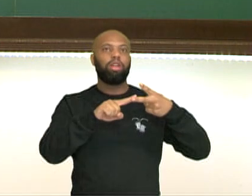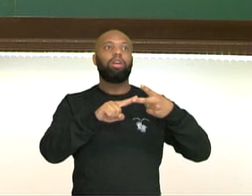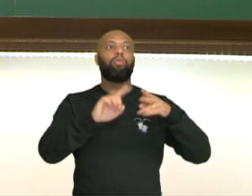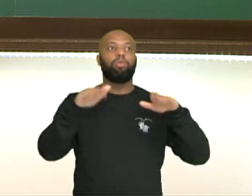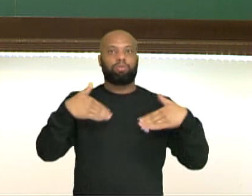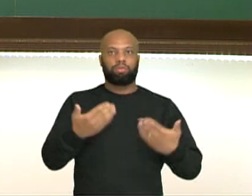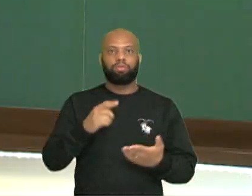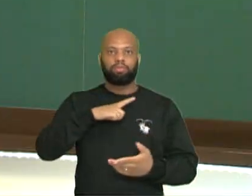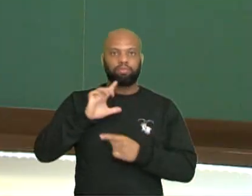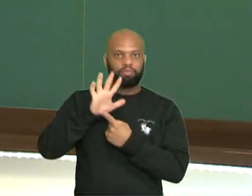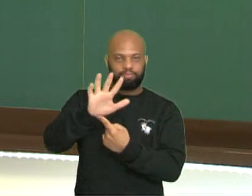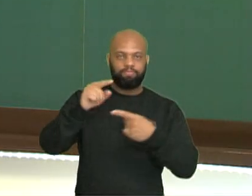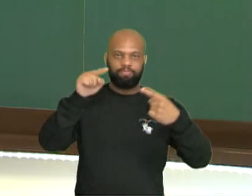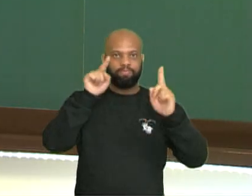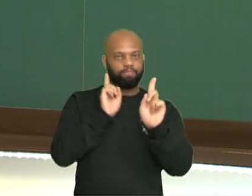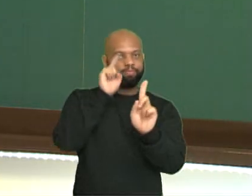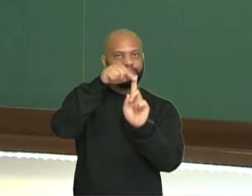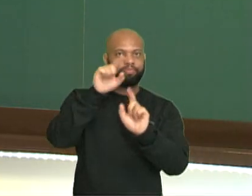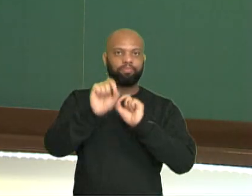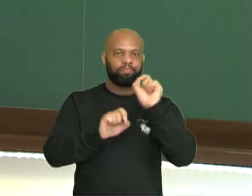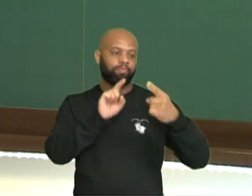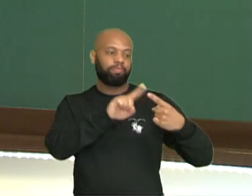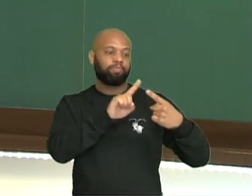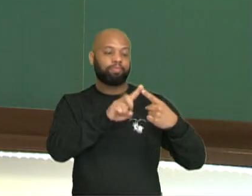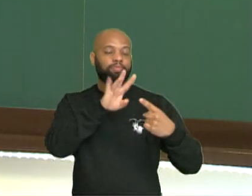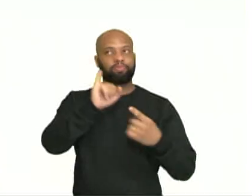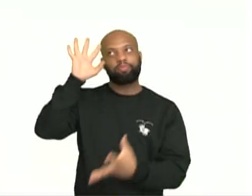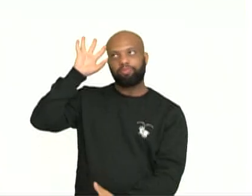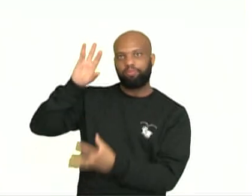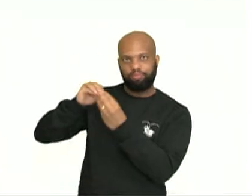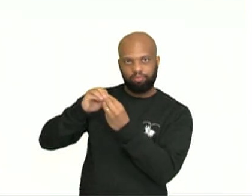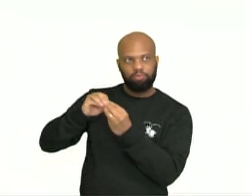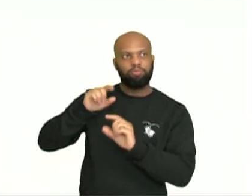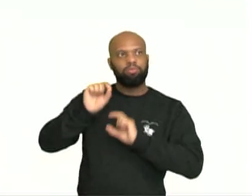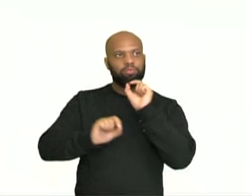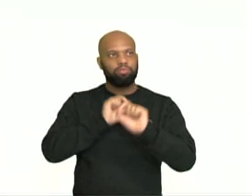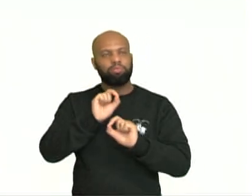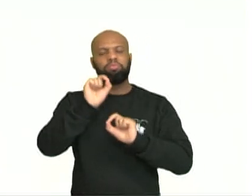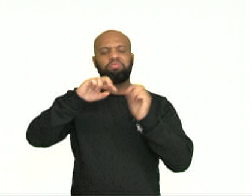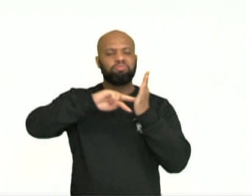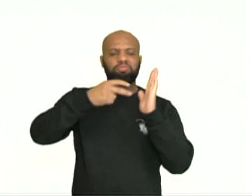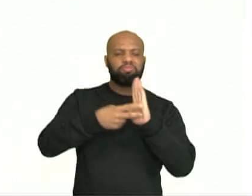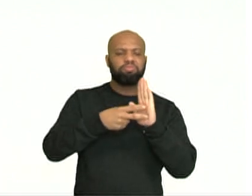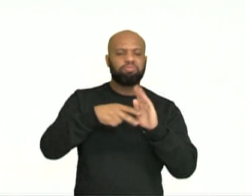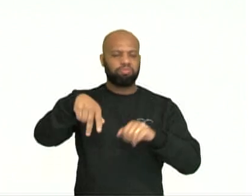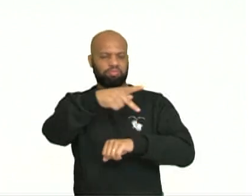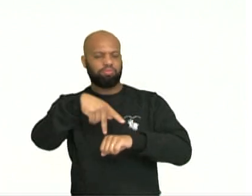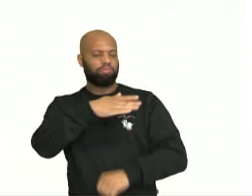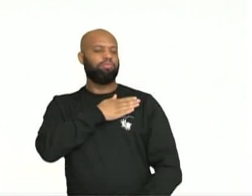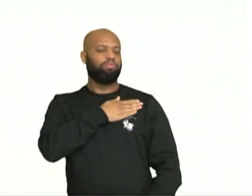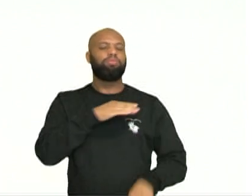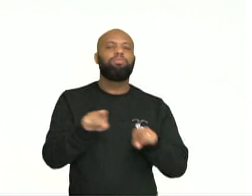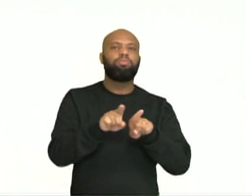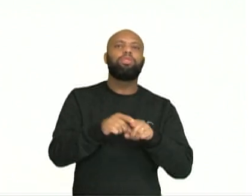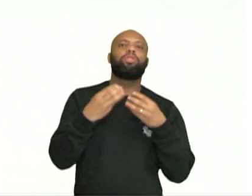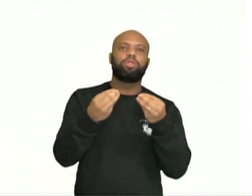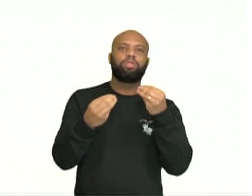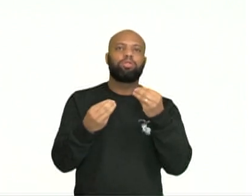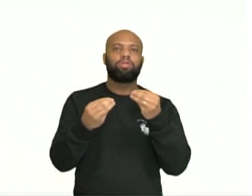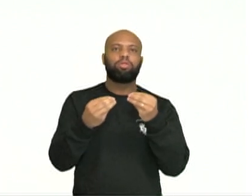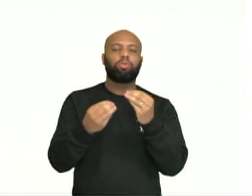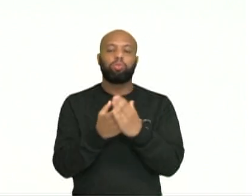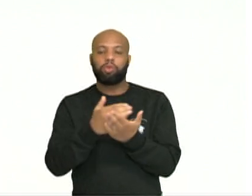trabalhar alguns objetivos. O primeiro objetivo é compreender essa noção do que é o nacionalismo e como ele surgiu, e em